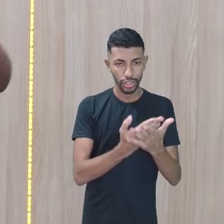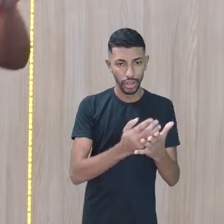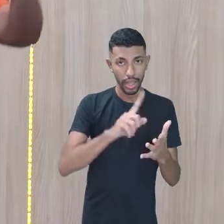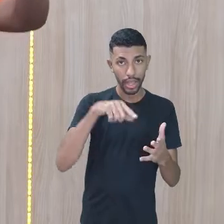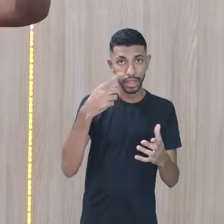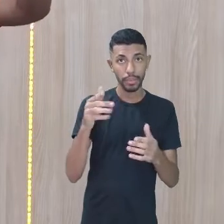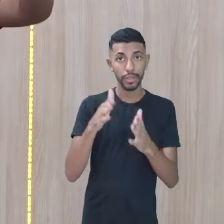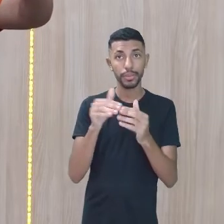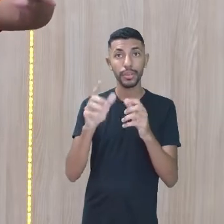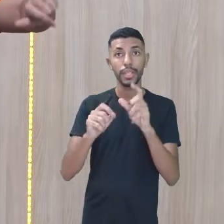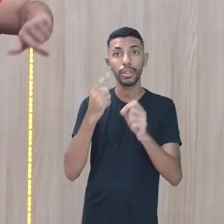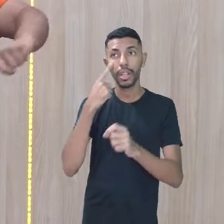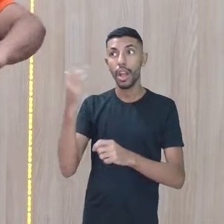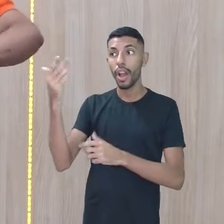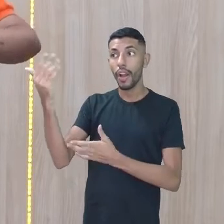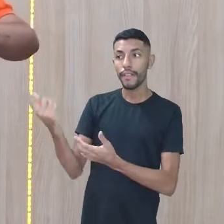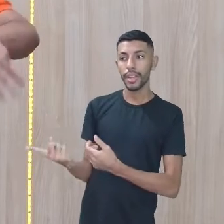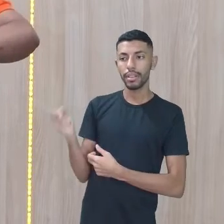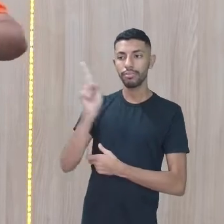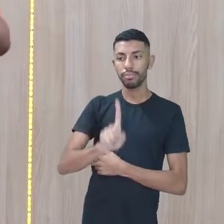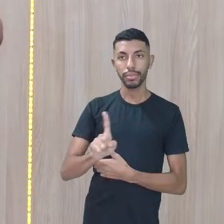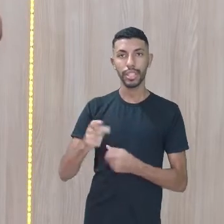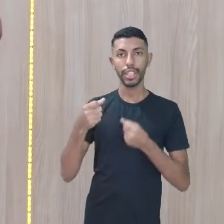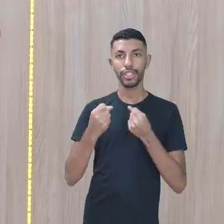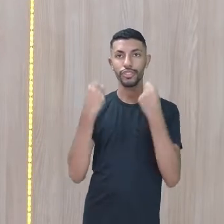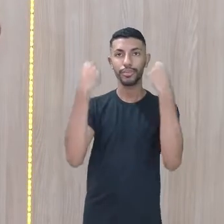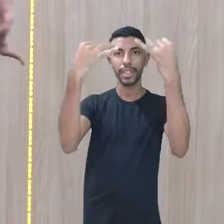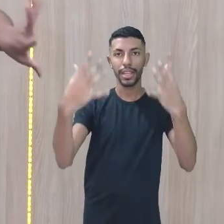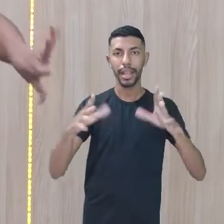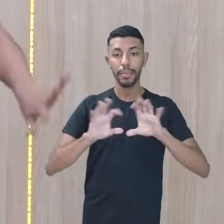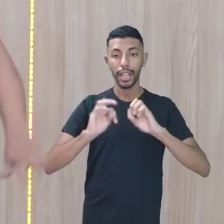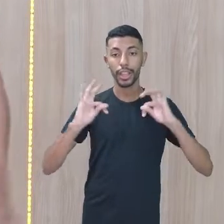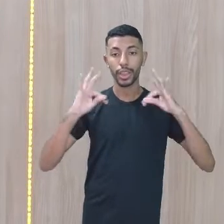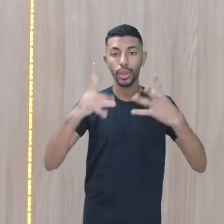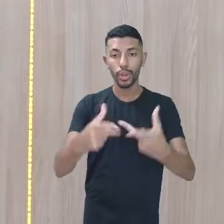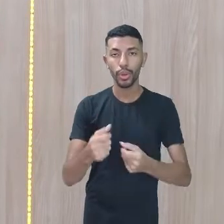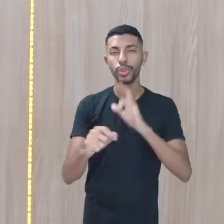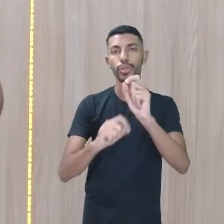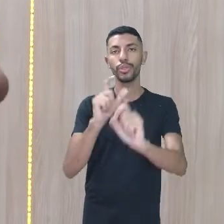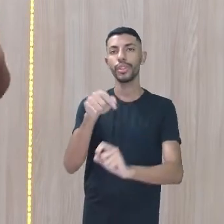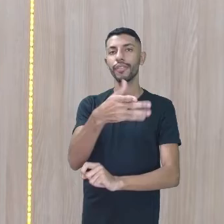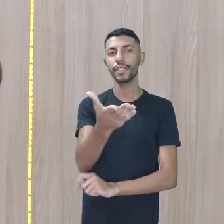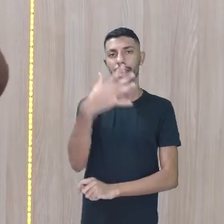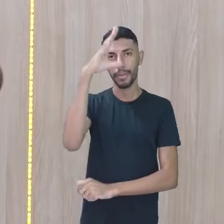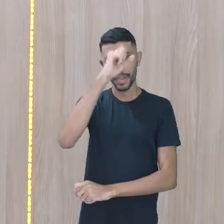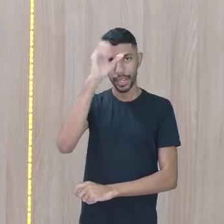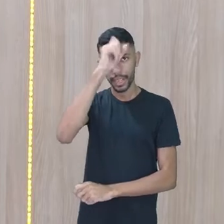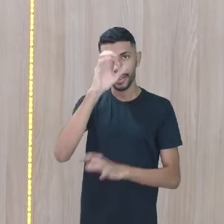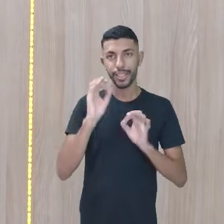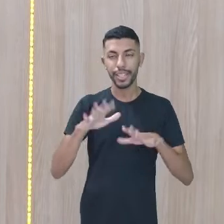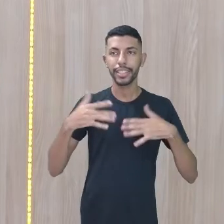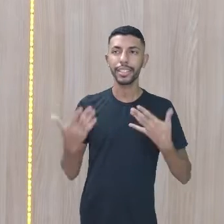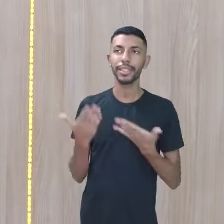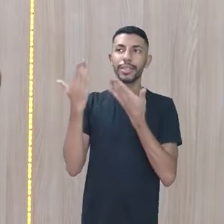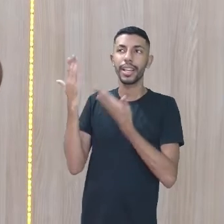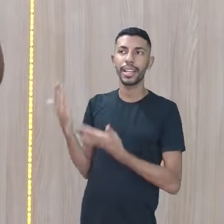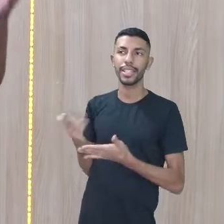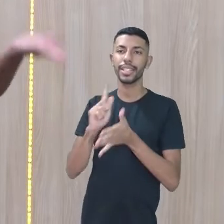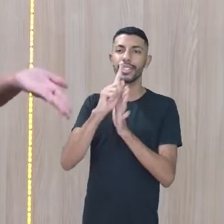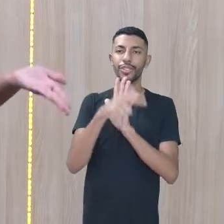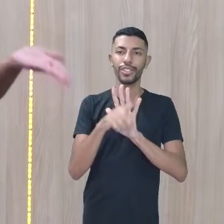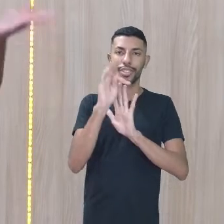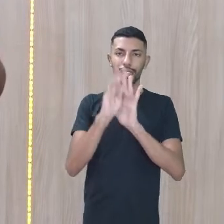quê? Vem aqui, menina, aqui na frente, falar para todo mundo o que é que tu aprendeu. E assim configura-se esse gênero